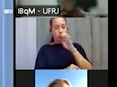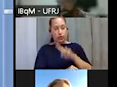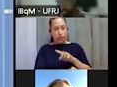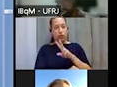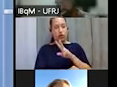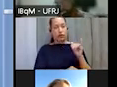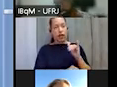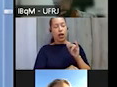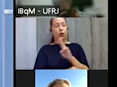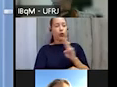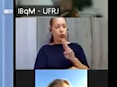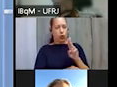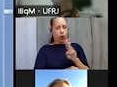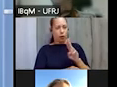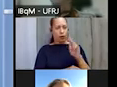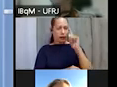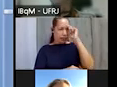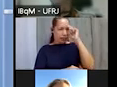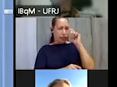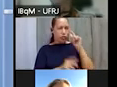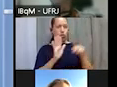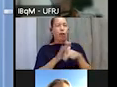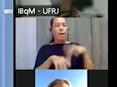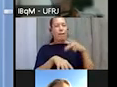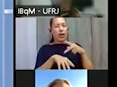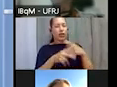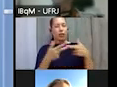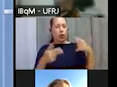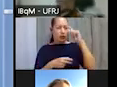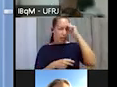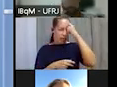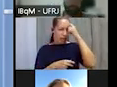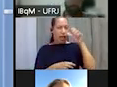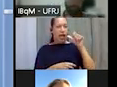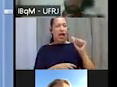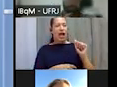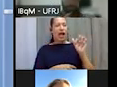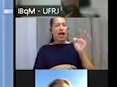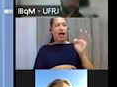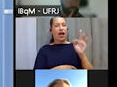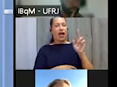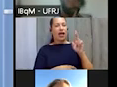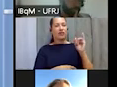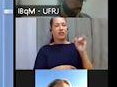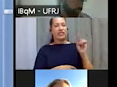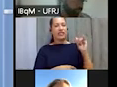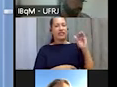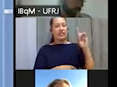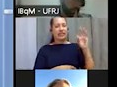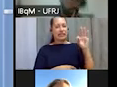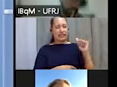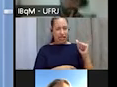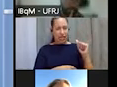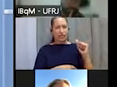que é totalmente negro, como a afrisita, em homenagem a esse escravo dele, que era